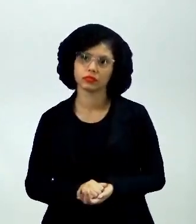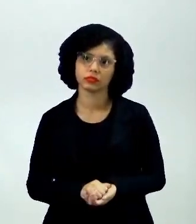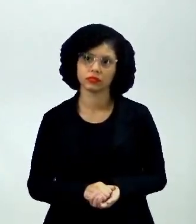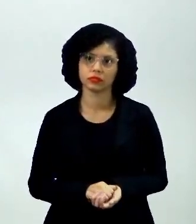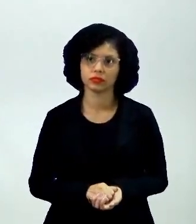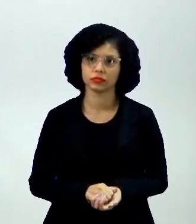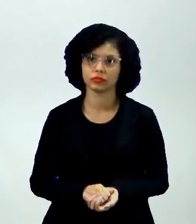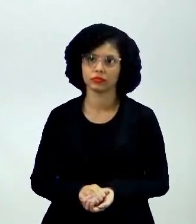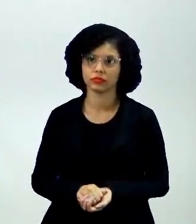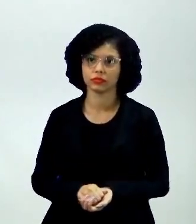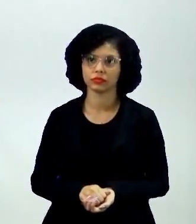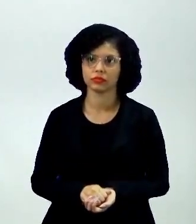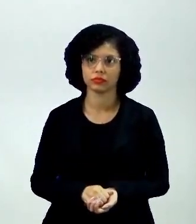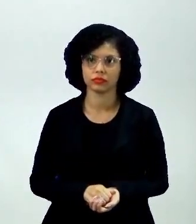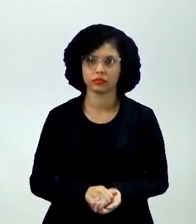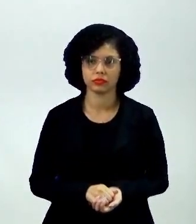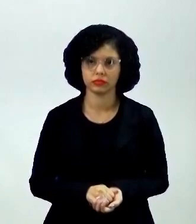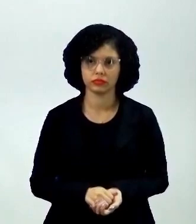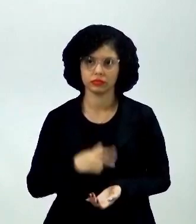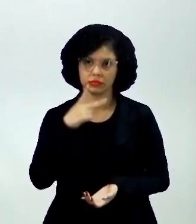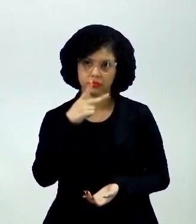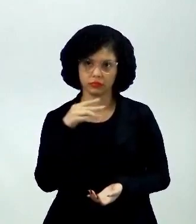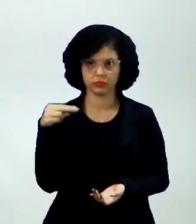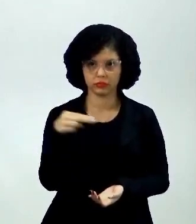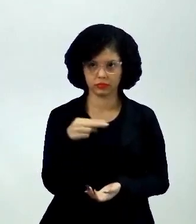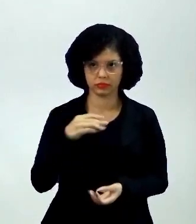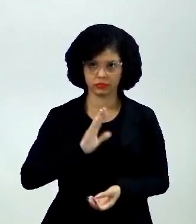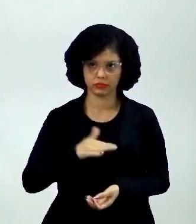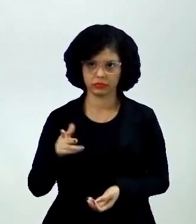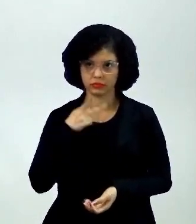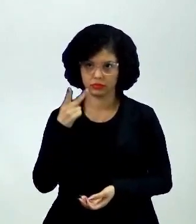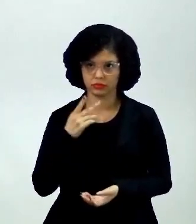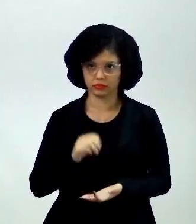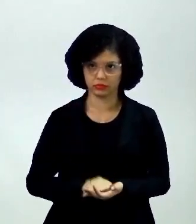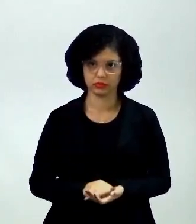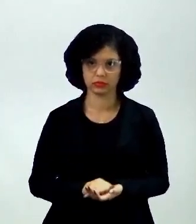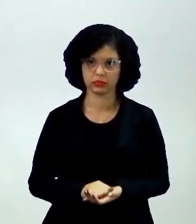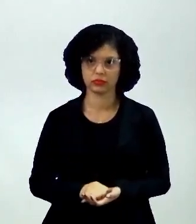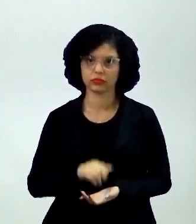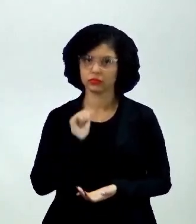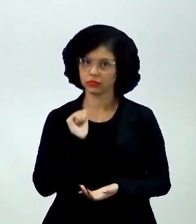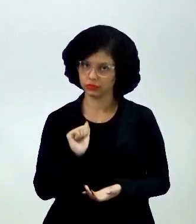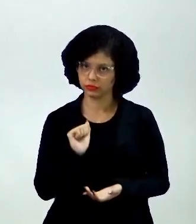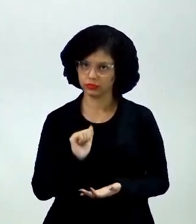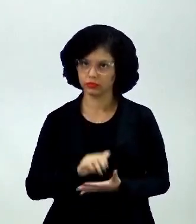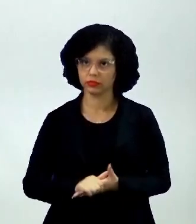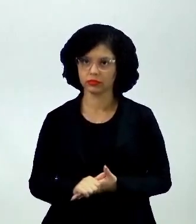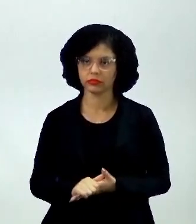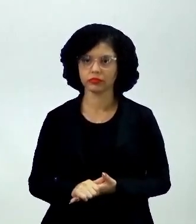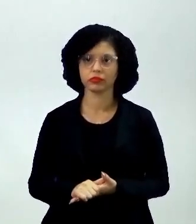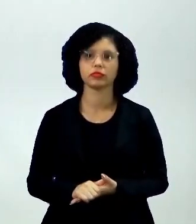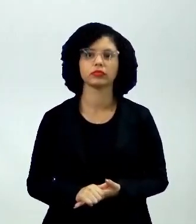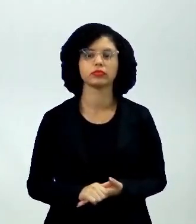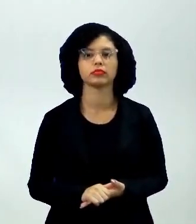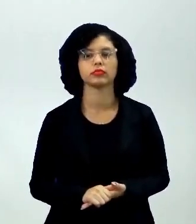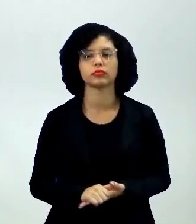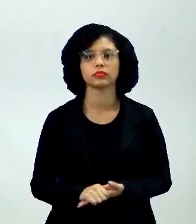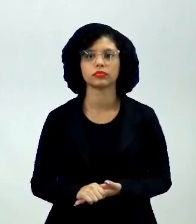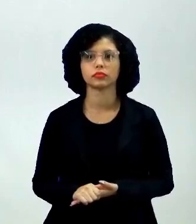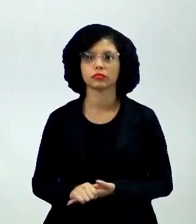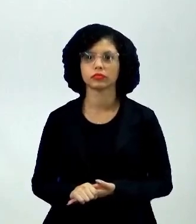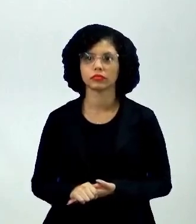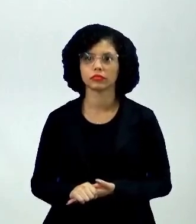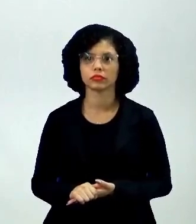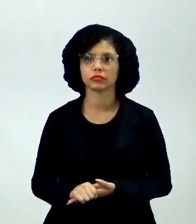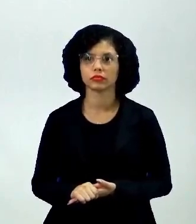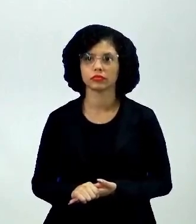a perímetro? Vou colocar o P de perímetro. Quando a gente estiver falando de área, a gente vai falar o A, tá bom? Vamos só para a